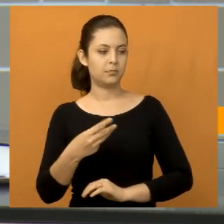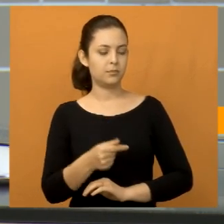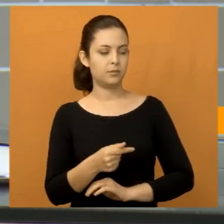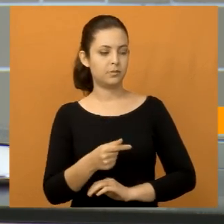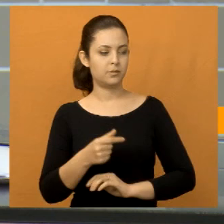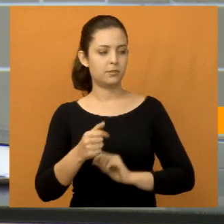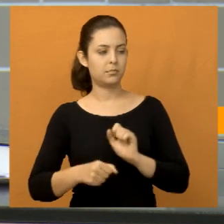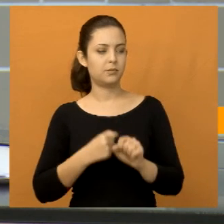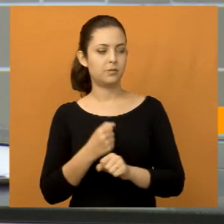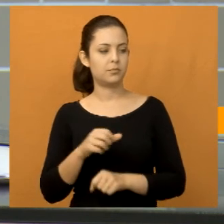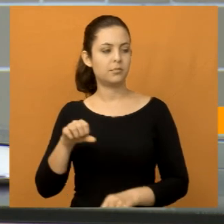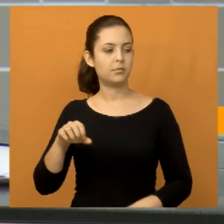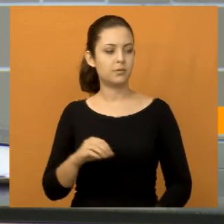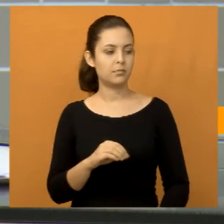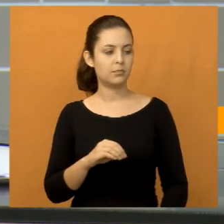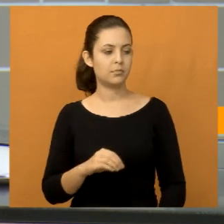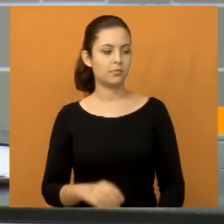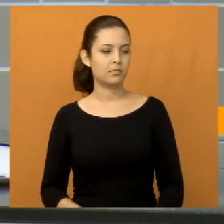de 1990.